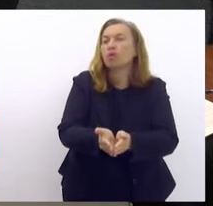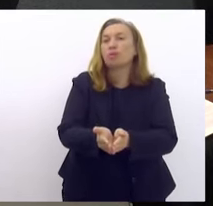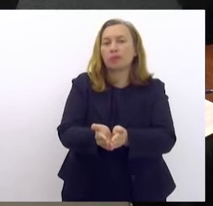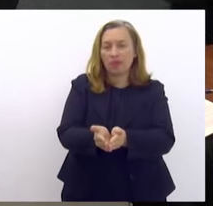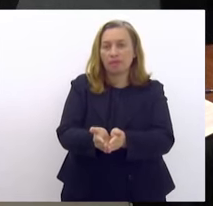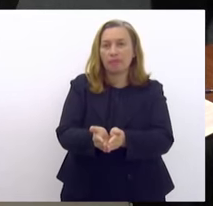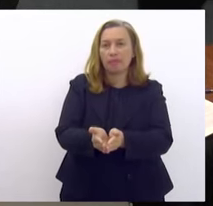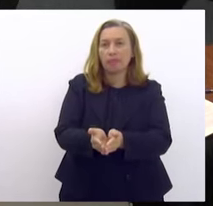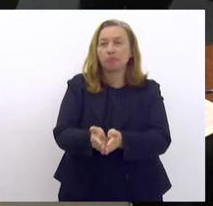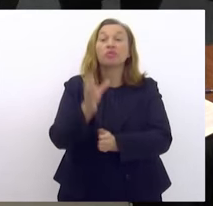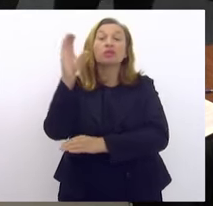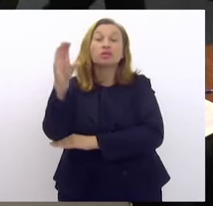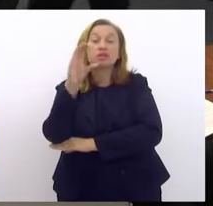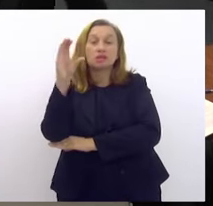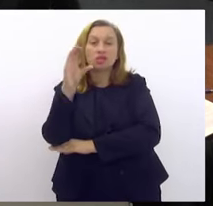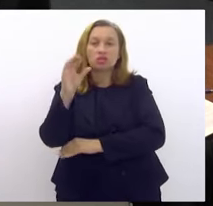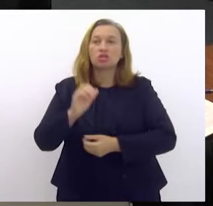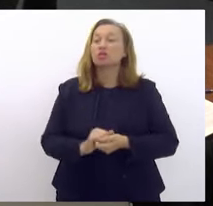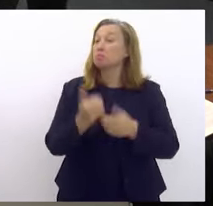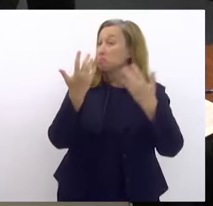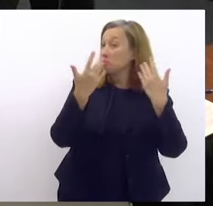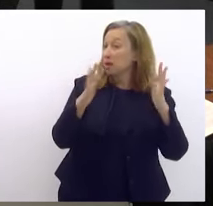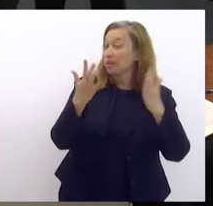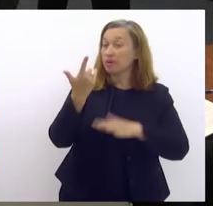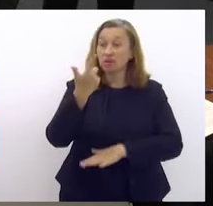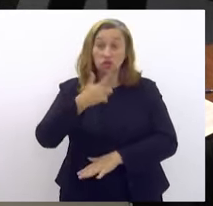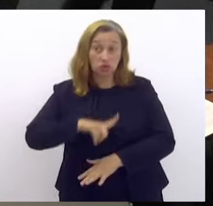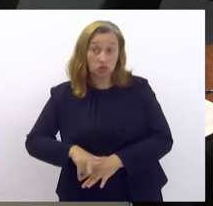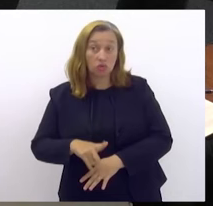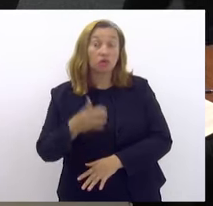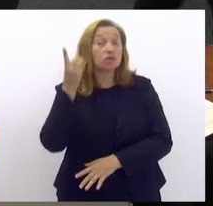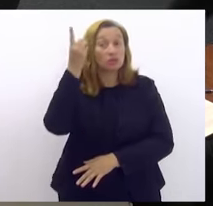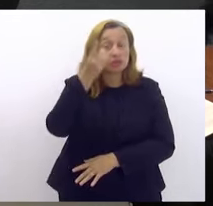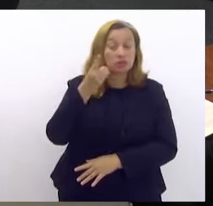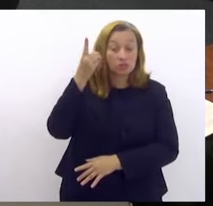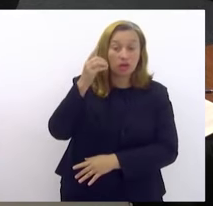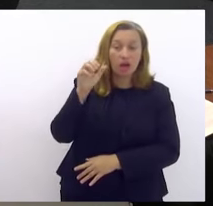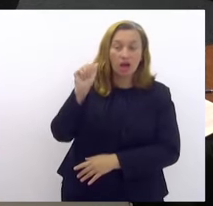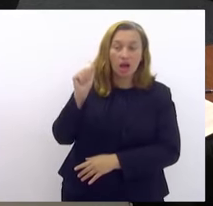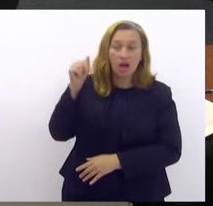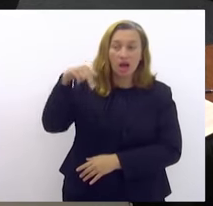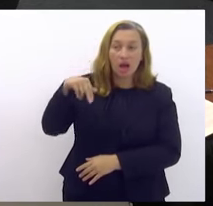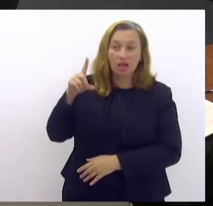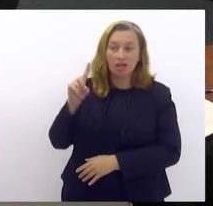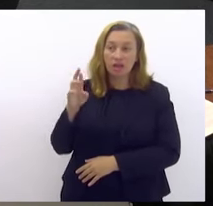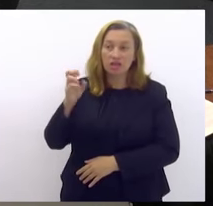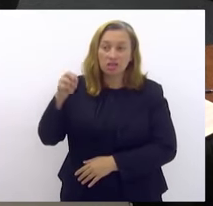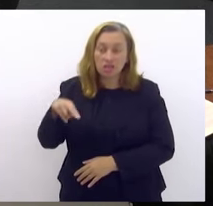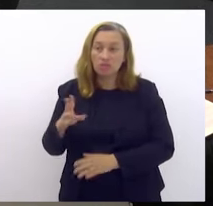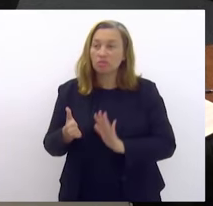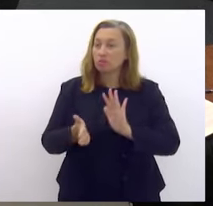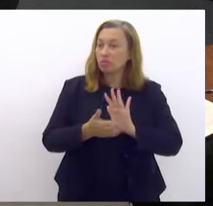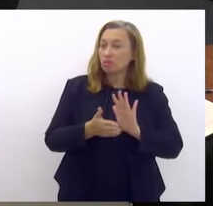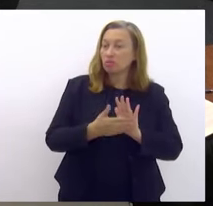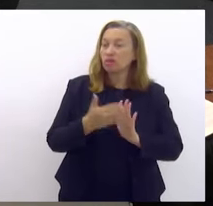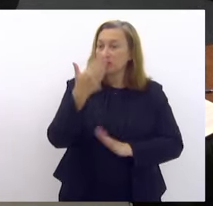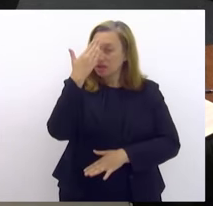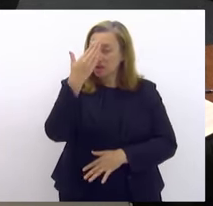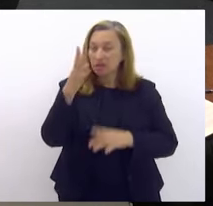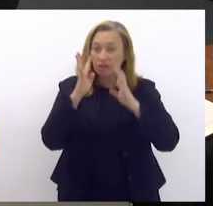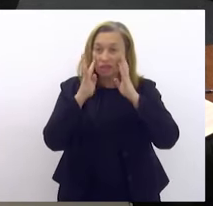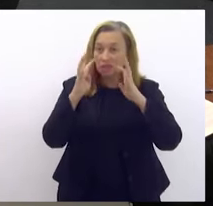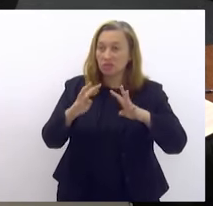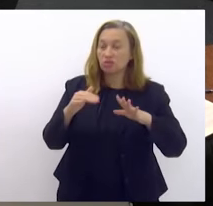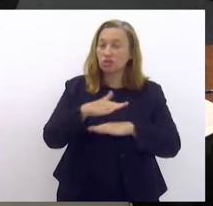com cientistas a bordo. Parabéns mais uma vez ao deputado Anderson por essa proposição e agradeço a atenção de